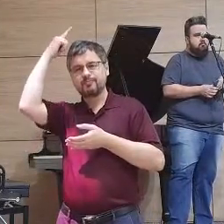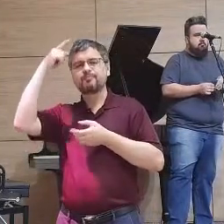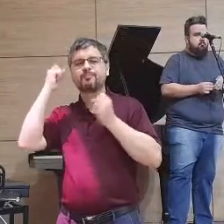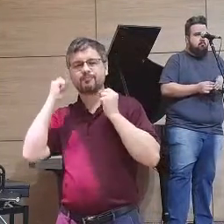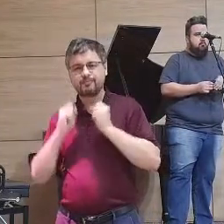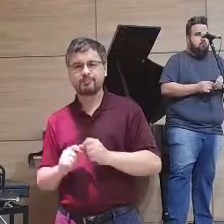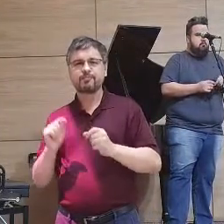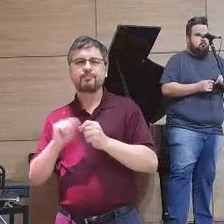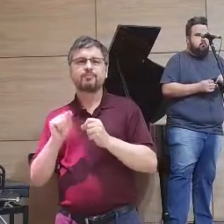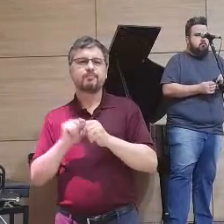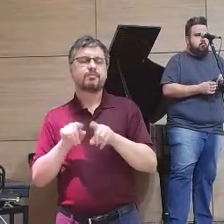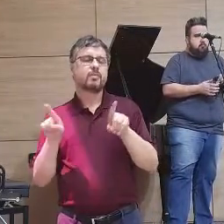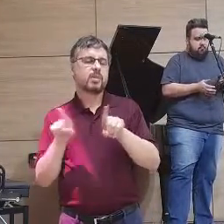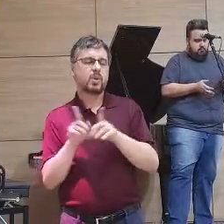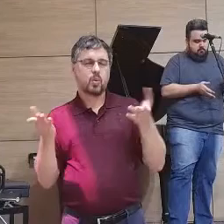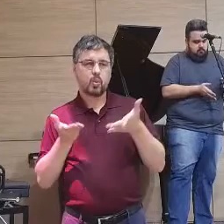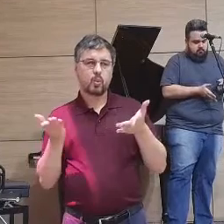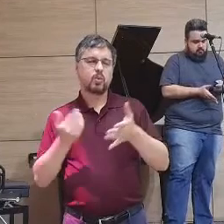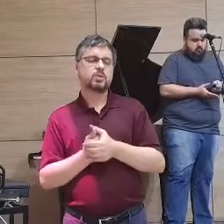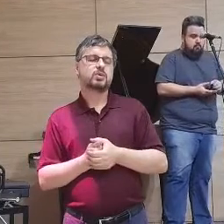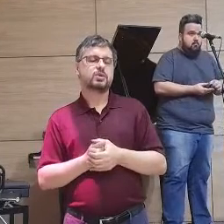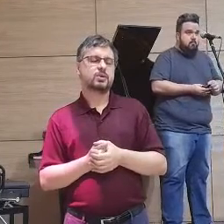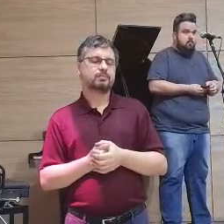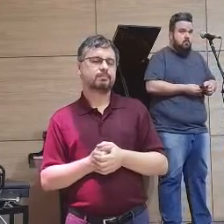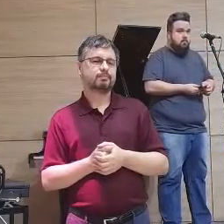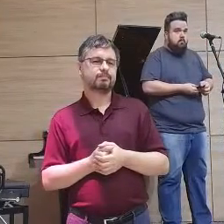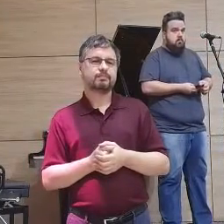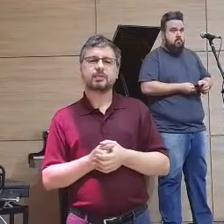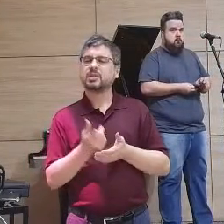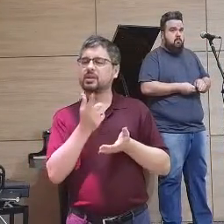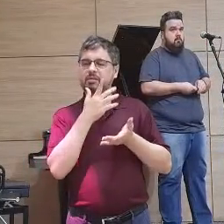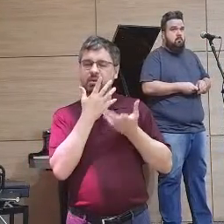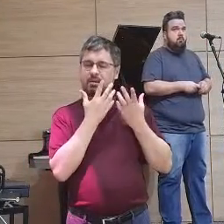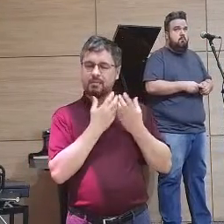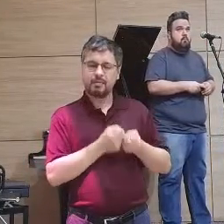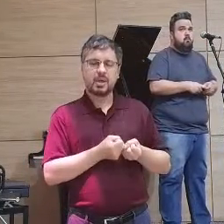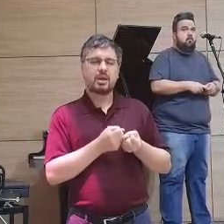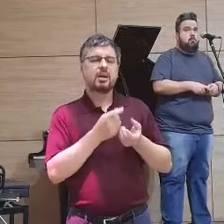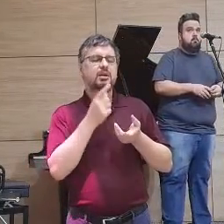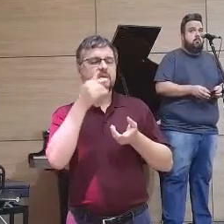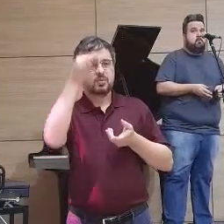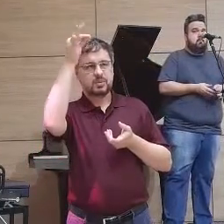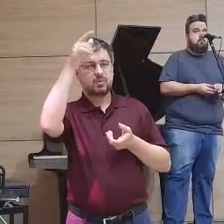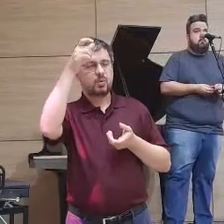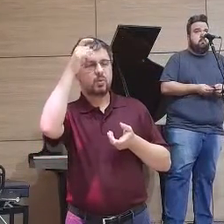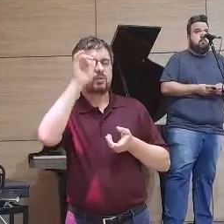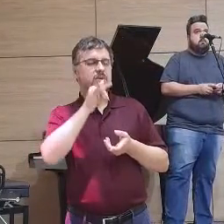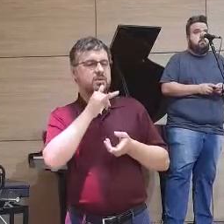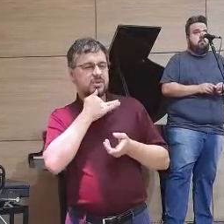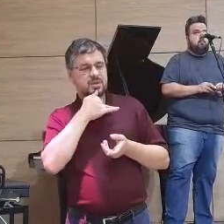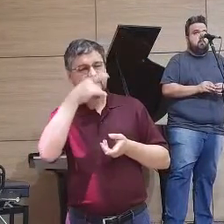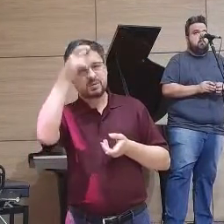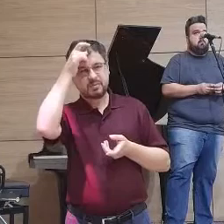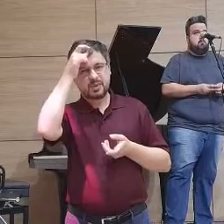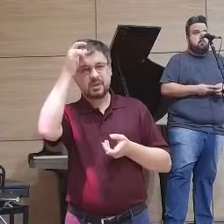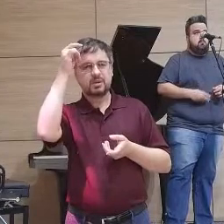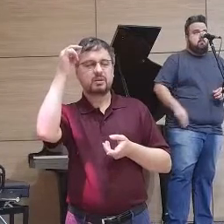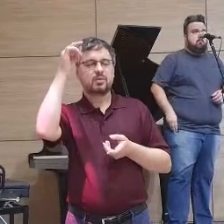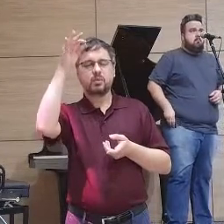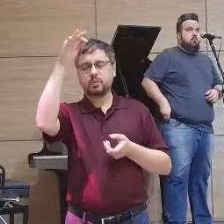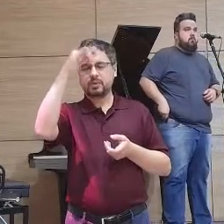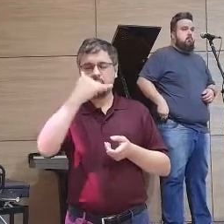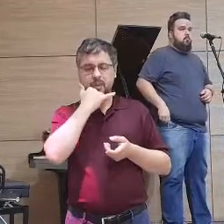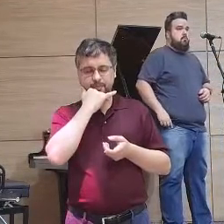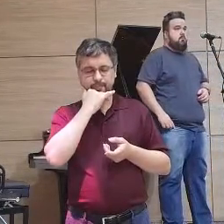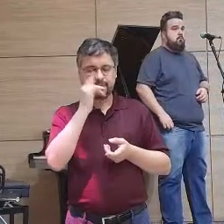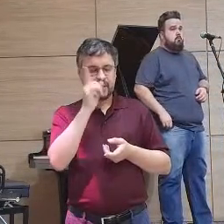completamente não apaga espírito santo não entristeçam o espírito santo é seu primeiro foco da nossa oração